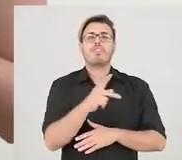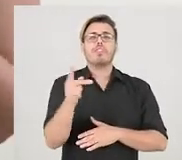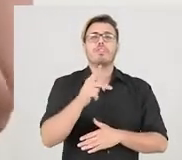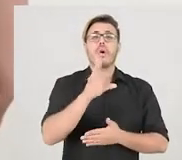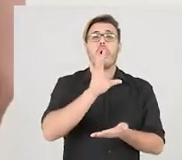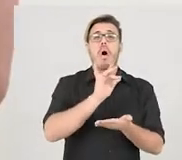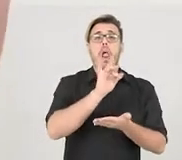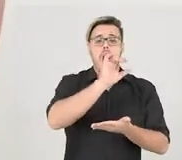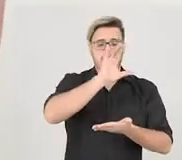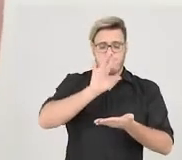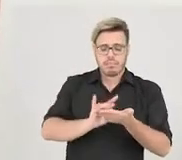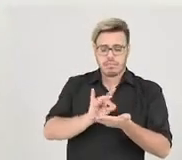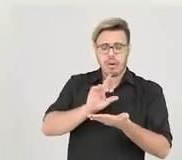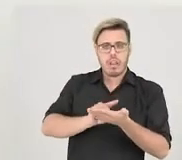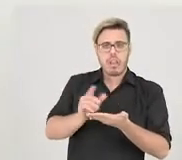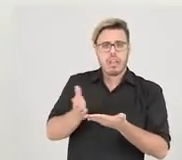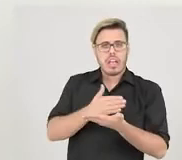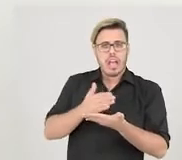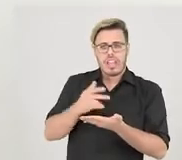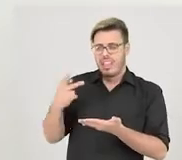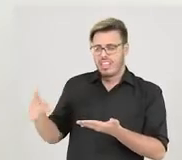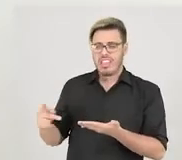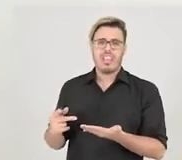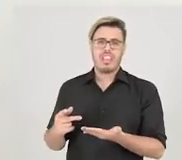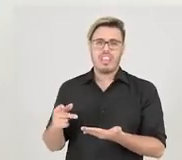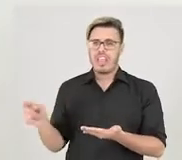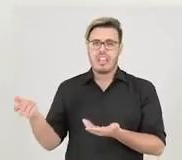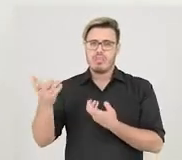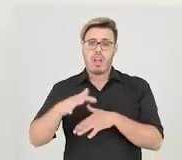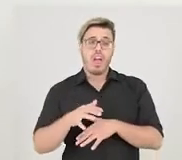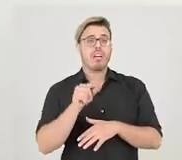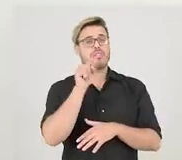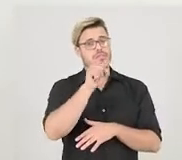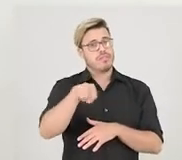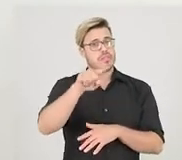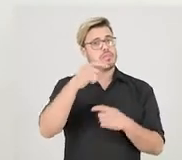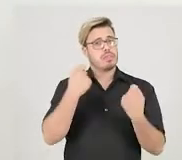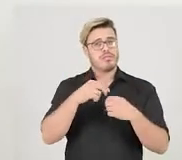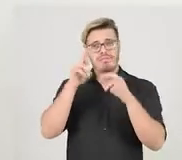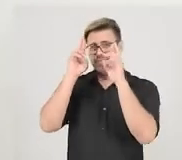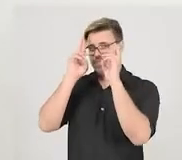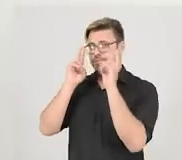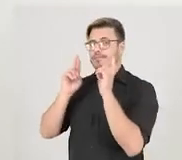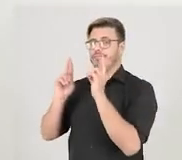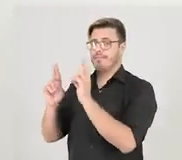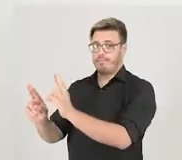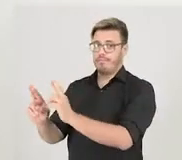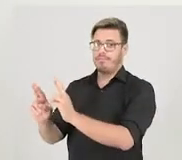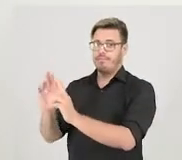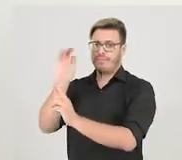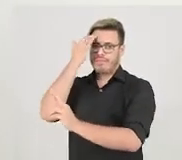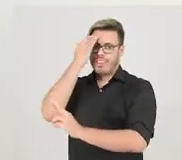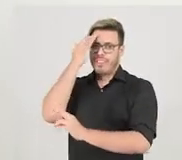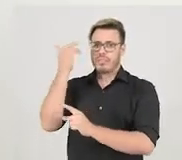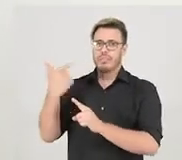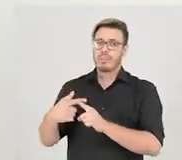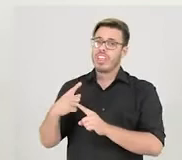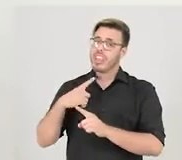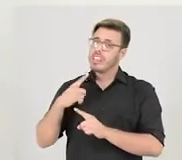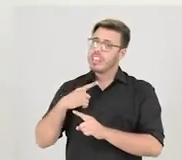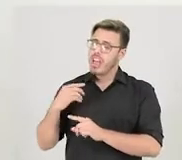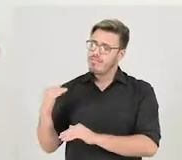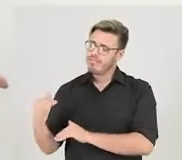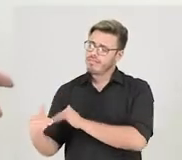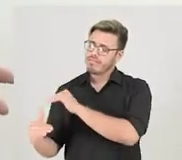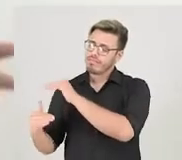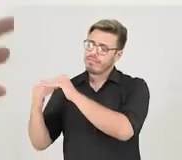ok? Nós temos que respeitar as fases e as idades diferentes. Muitas vezes um menino pequeno, dos